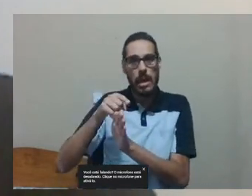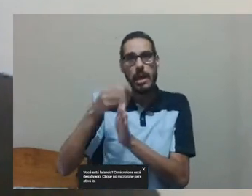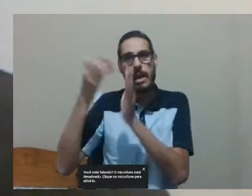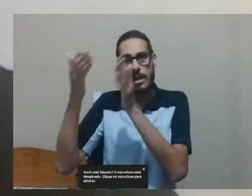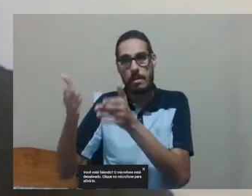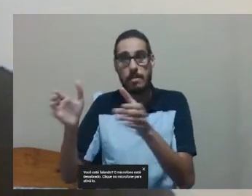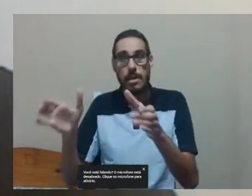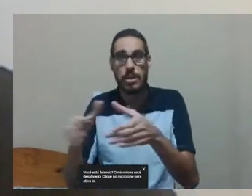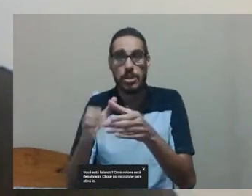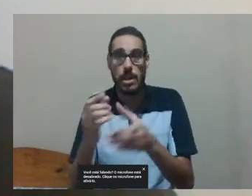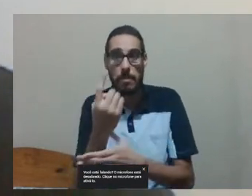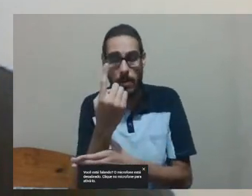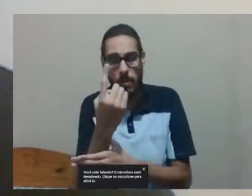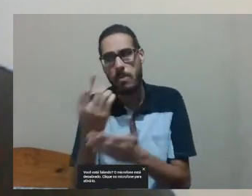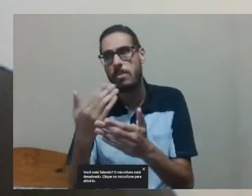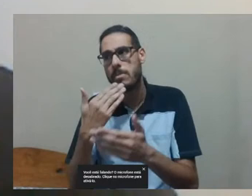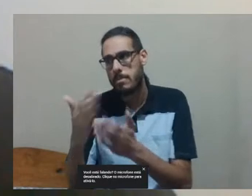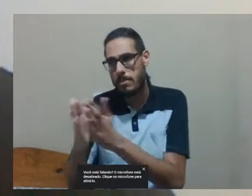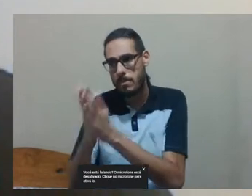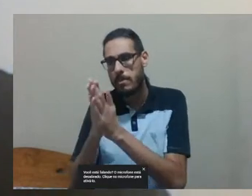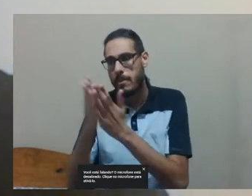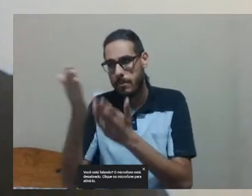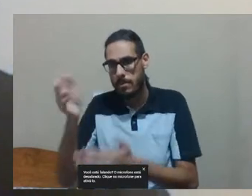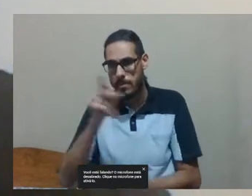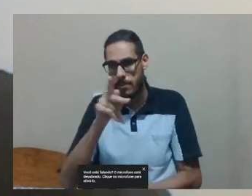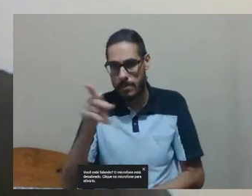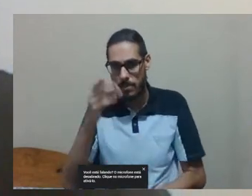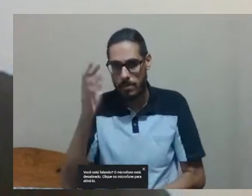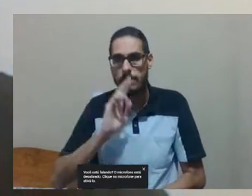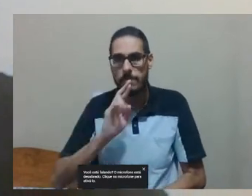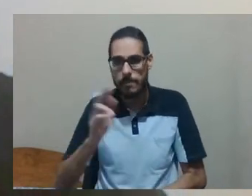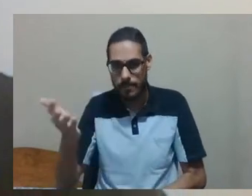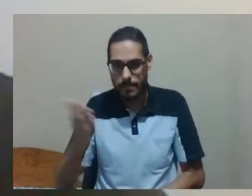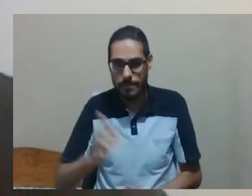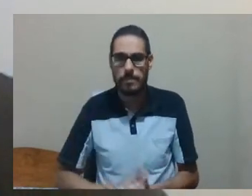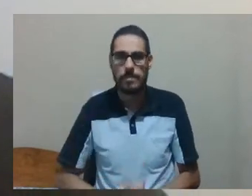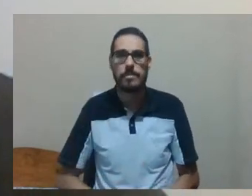1. Por gentileza, professor, tenha a palavra.